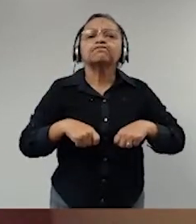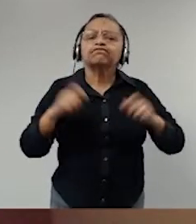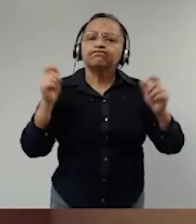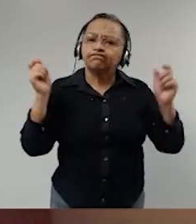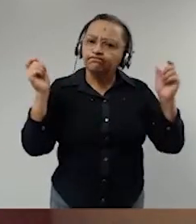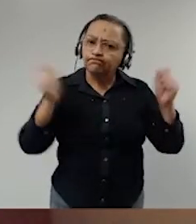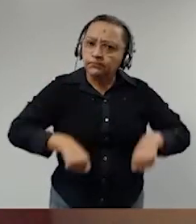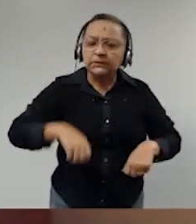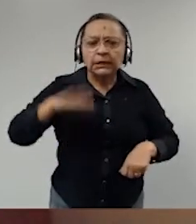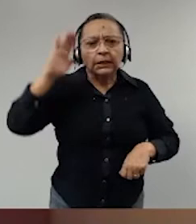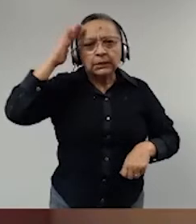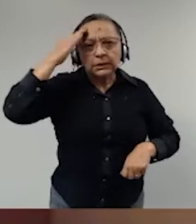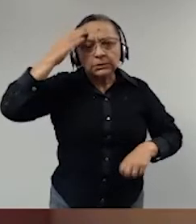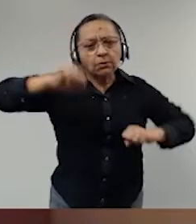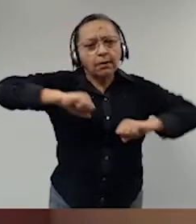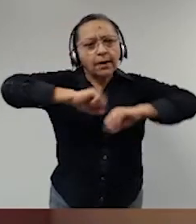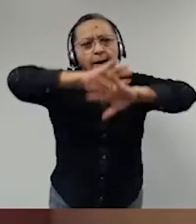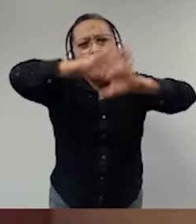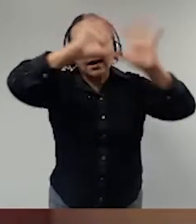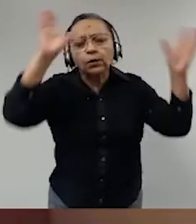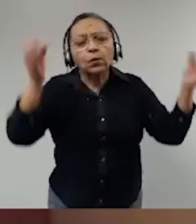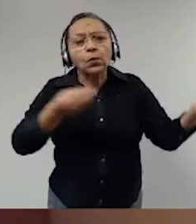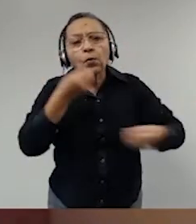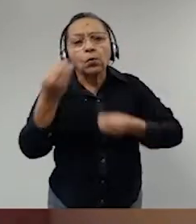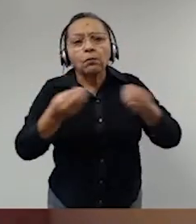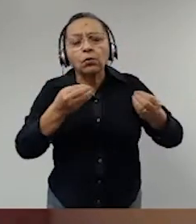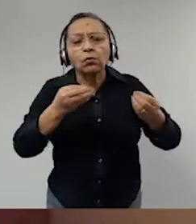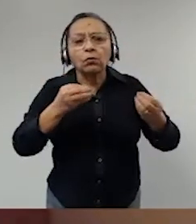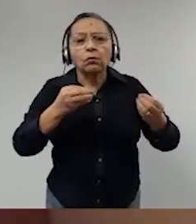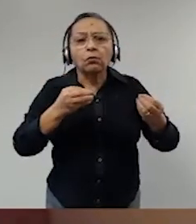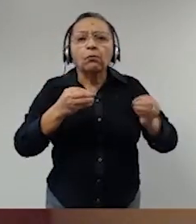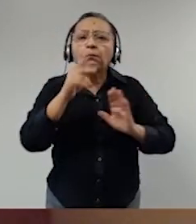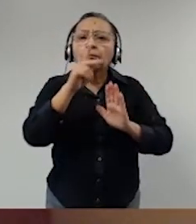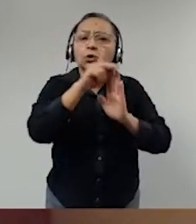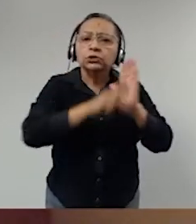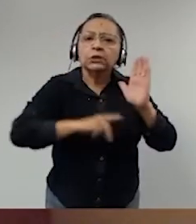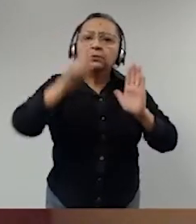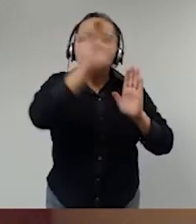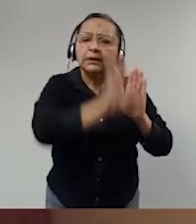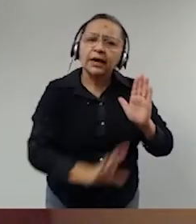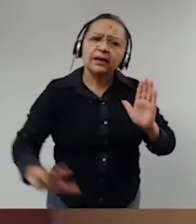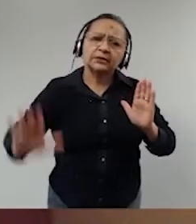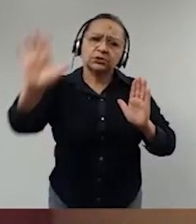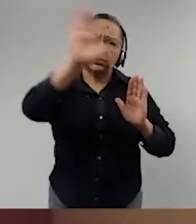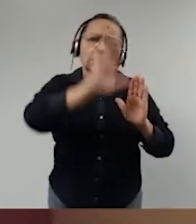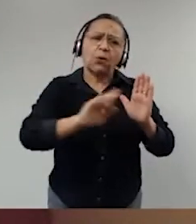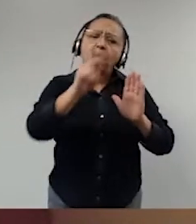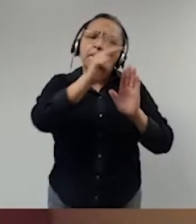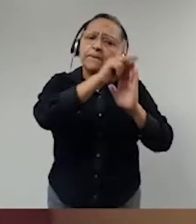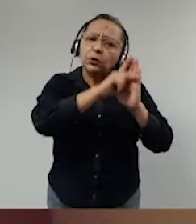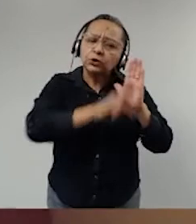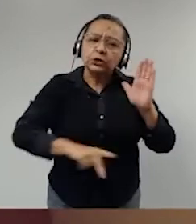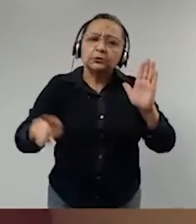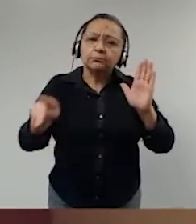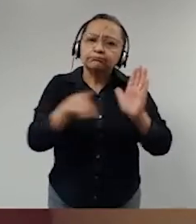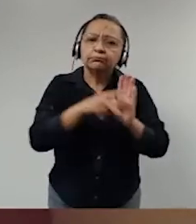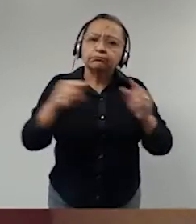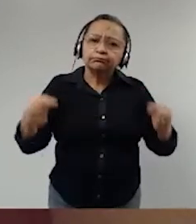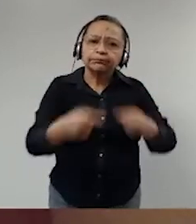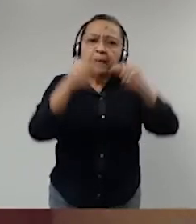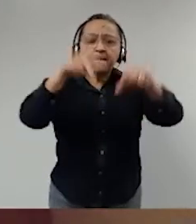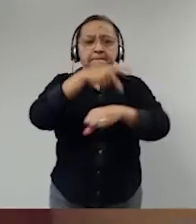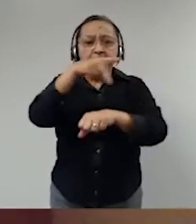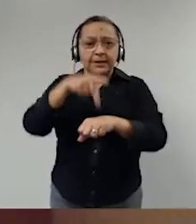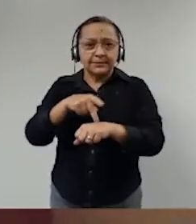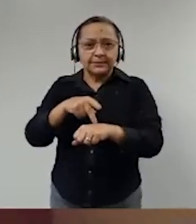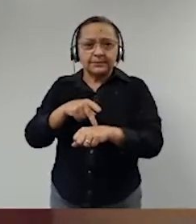como um esboço mais bem acabado do que poderia ser um projeto nacional, um projeto de país. Inicia-se o período de industrialização